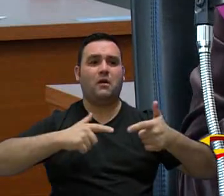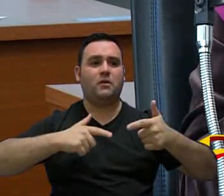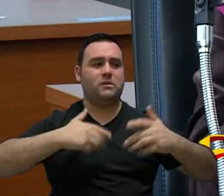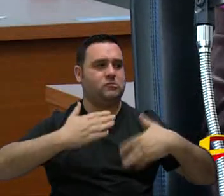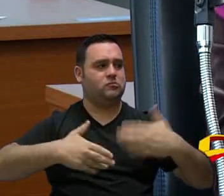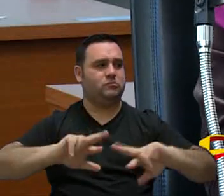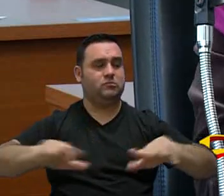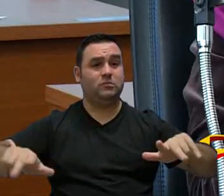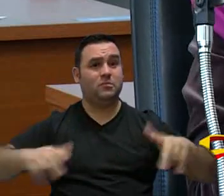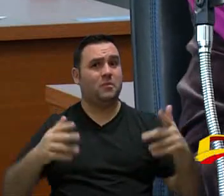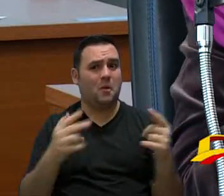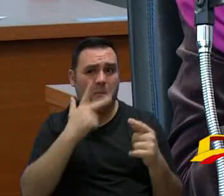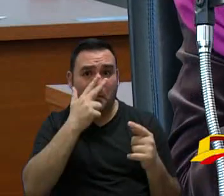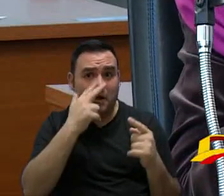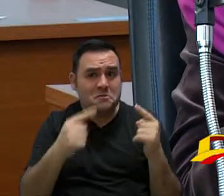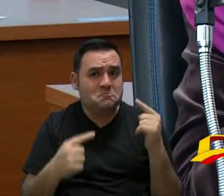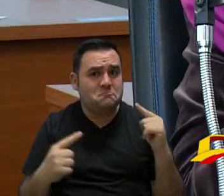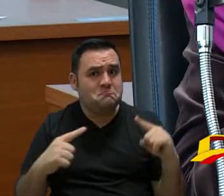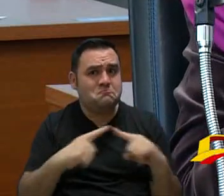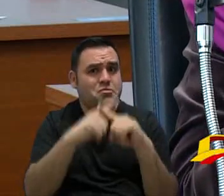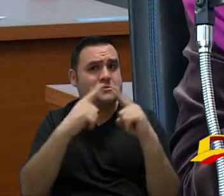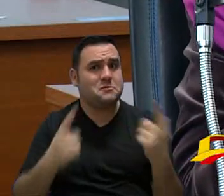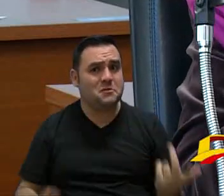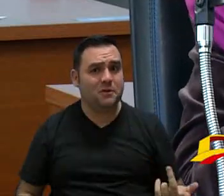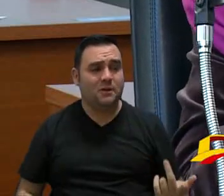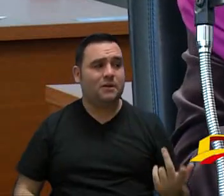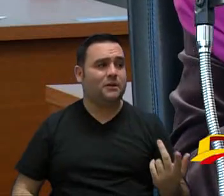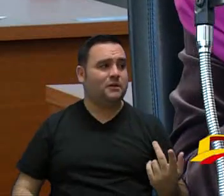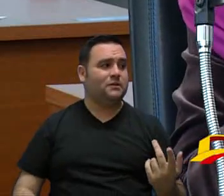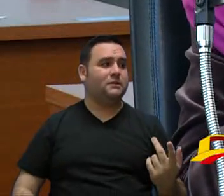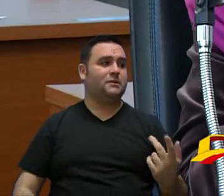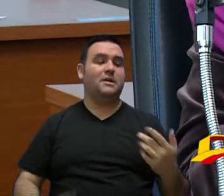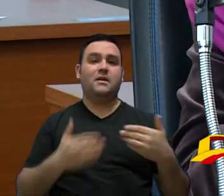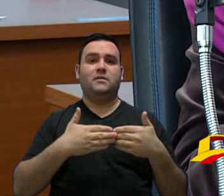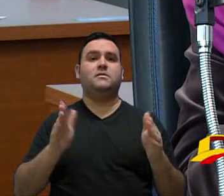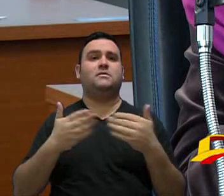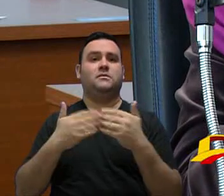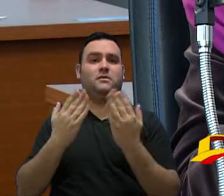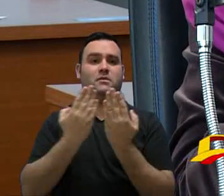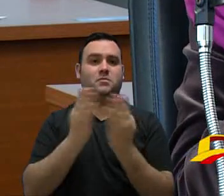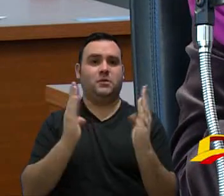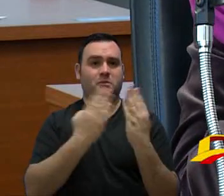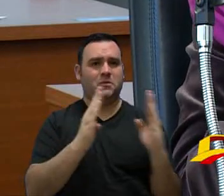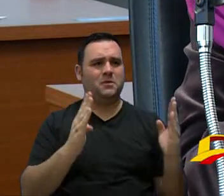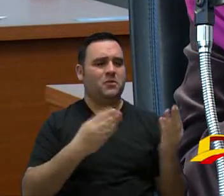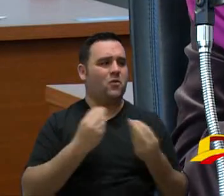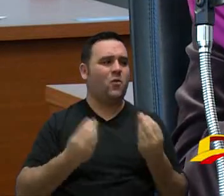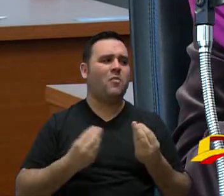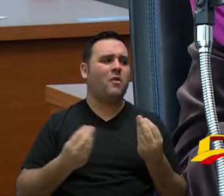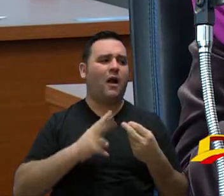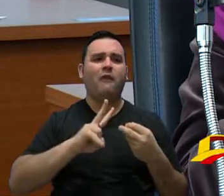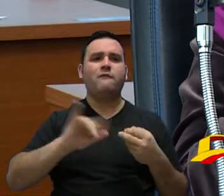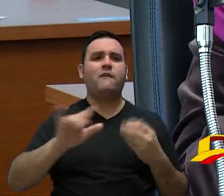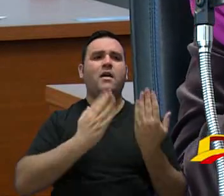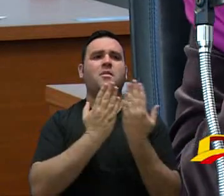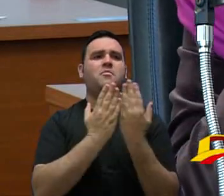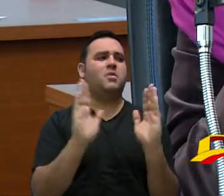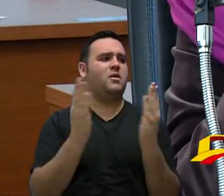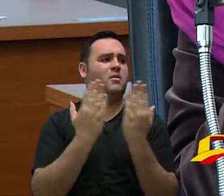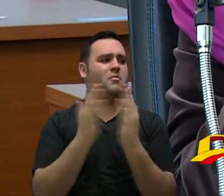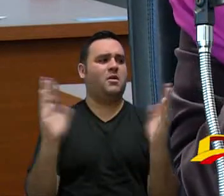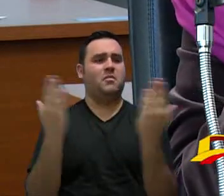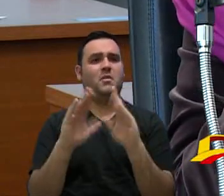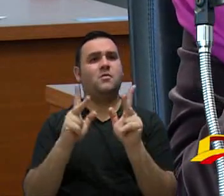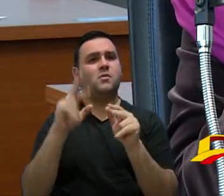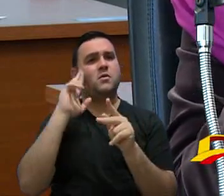assim por diante é que as coisas não combinam a flexão américas também chegou bom dia você localização